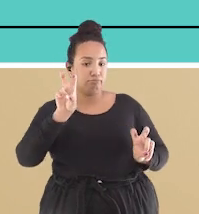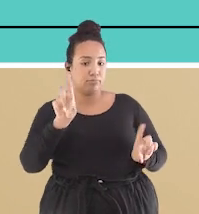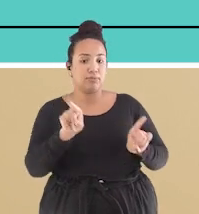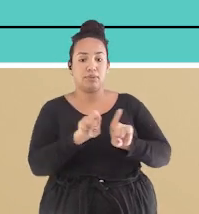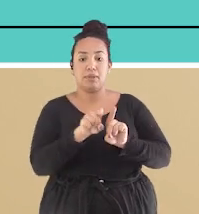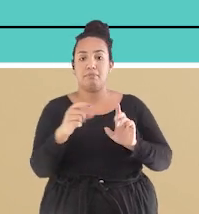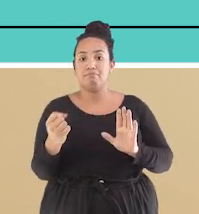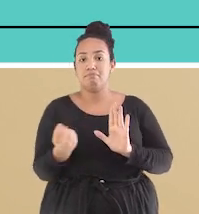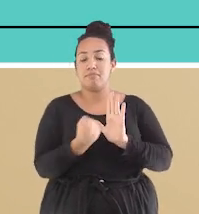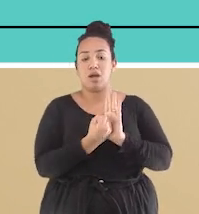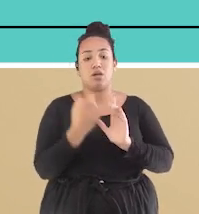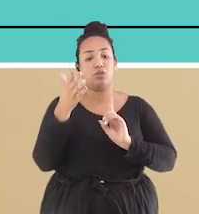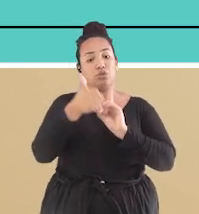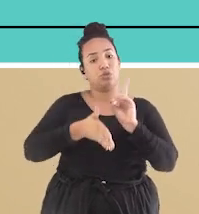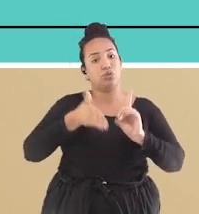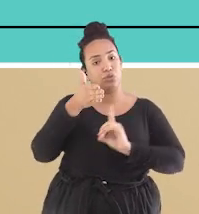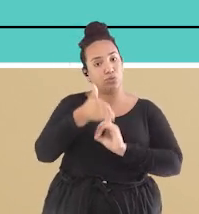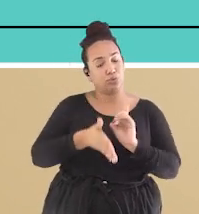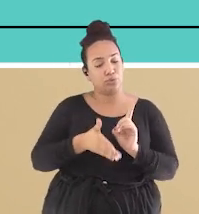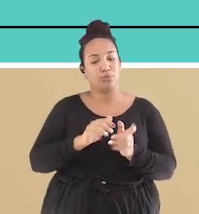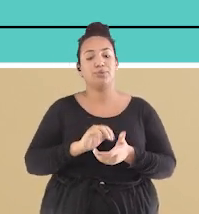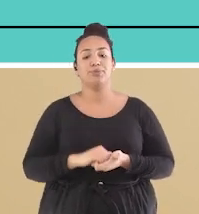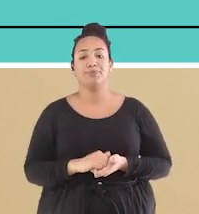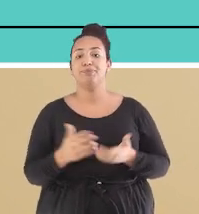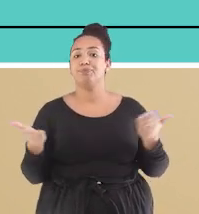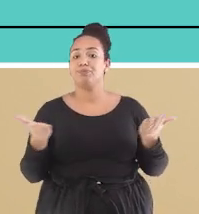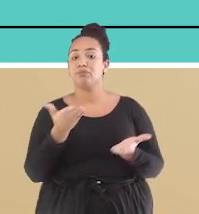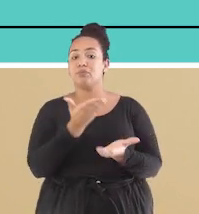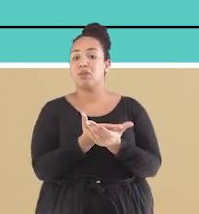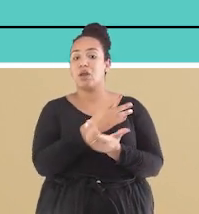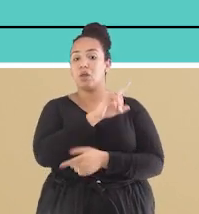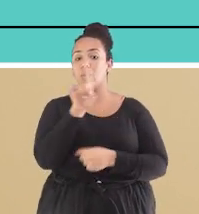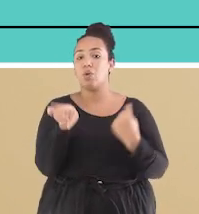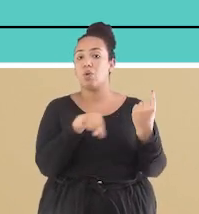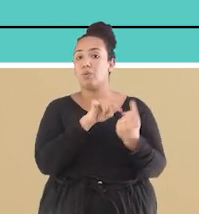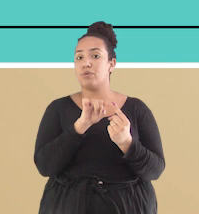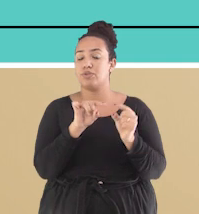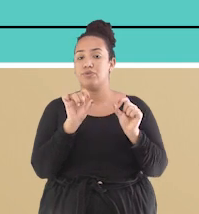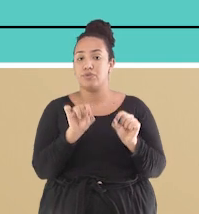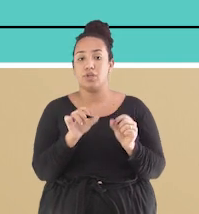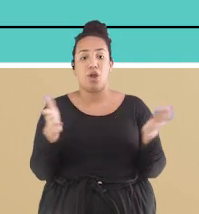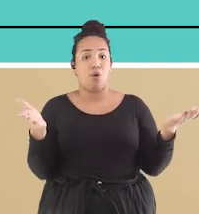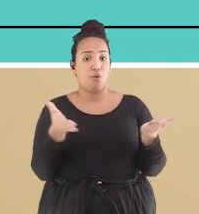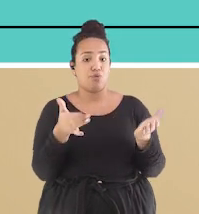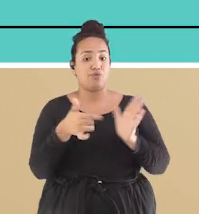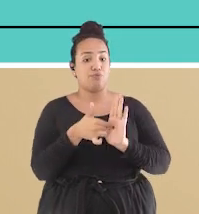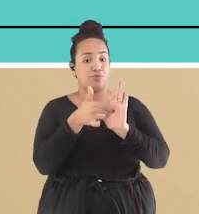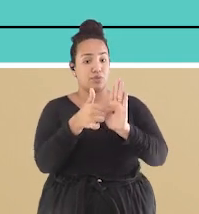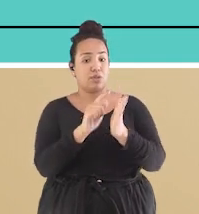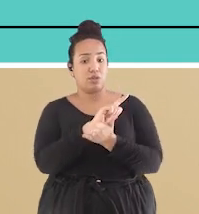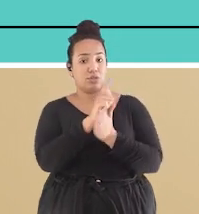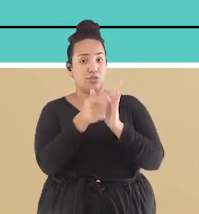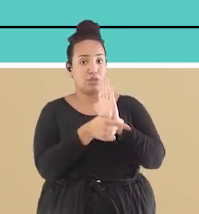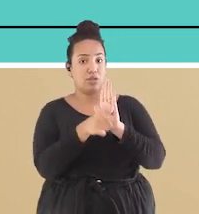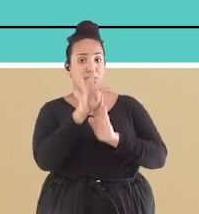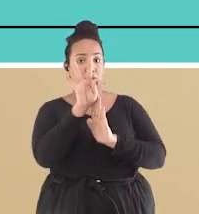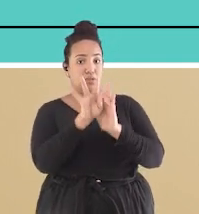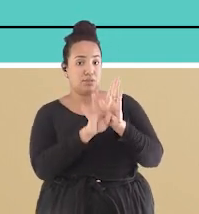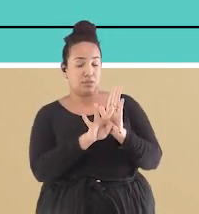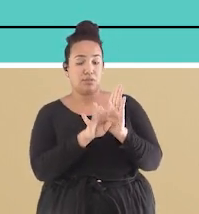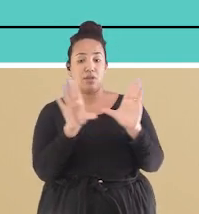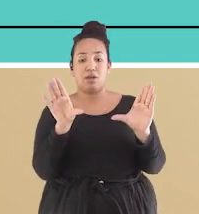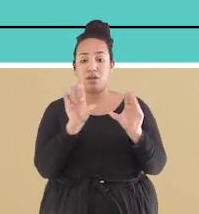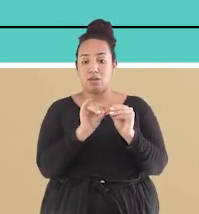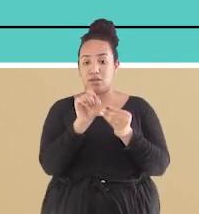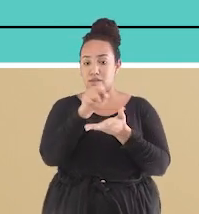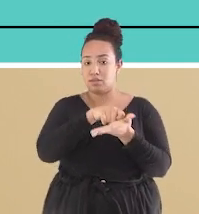discurso, reportado e citações. Como objetivos específicos, essa aula busca apresentar o gênero textual resenha,